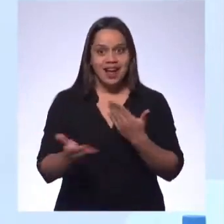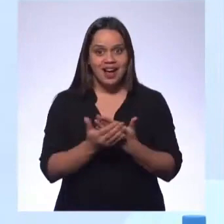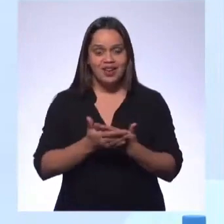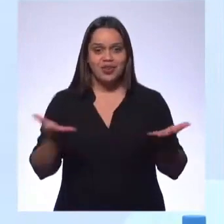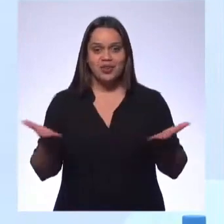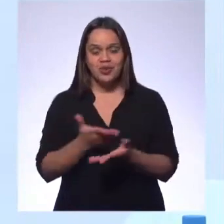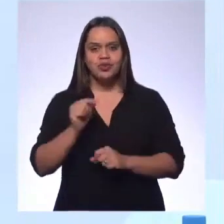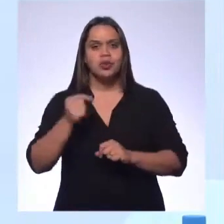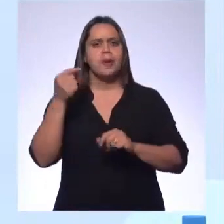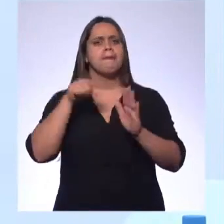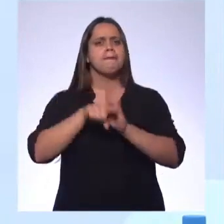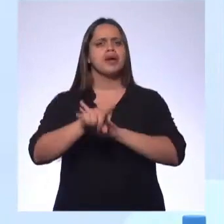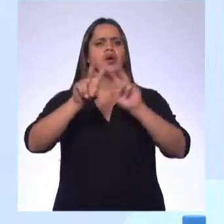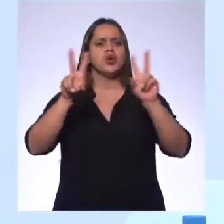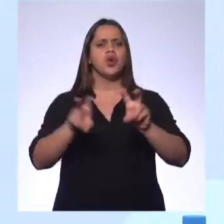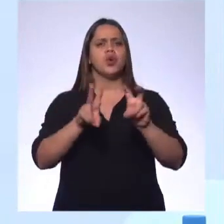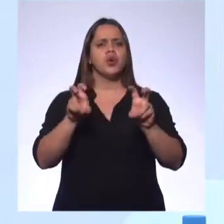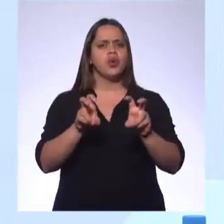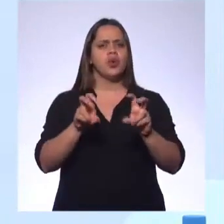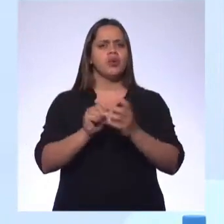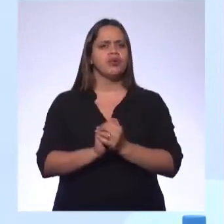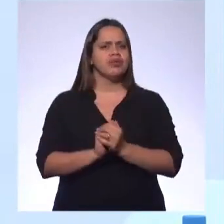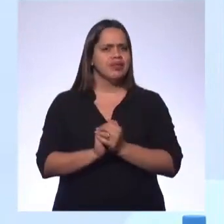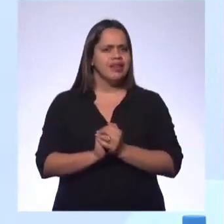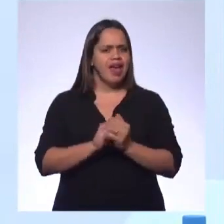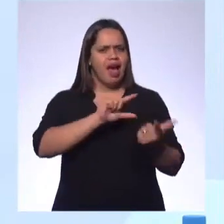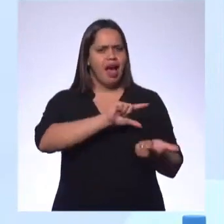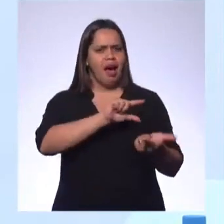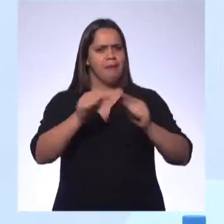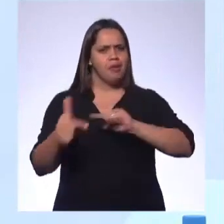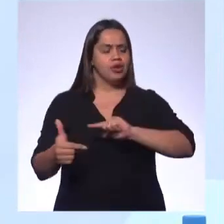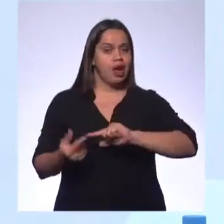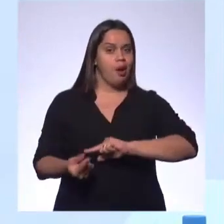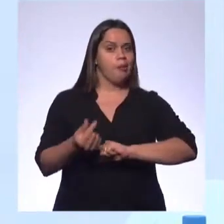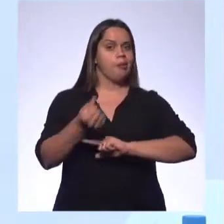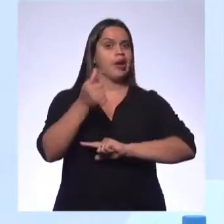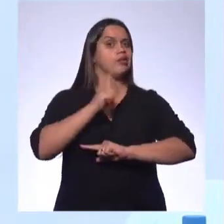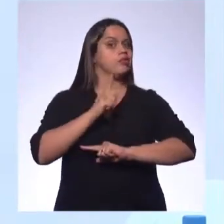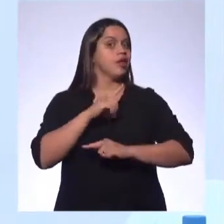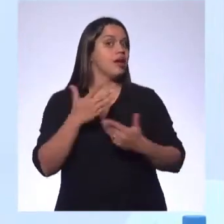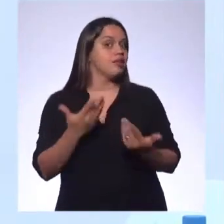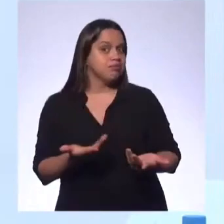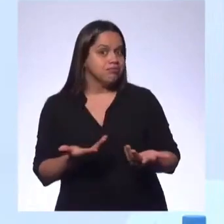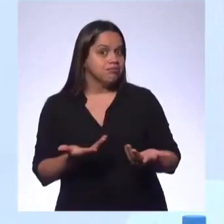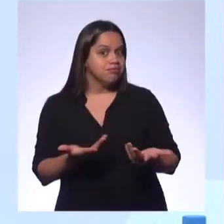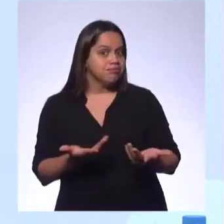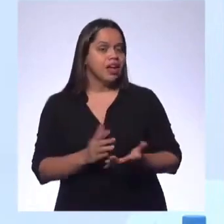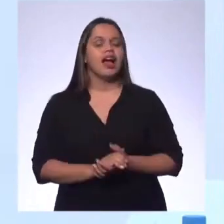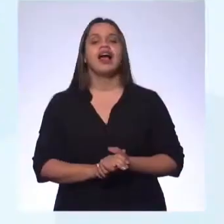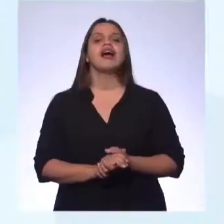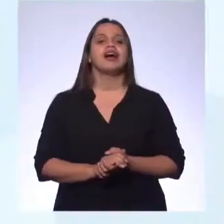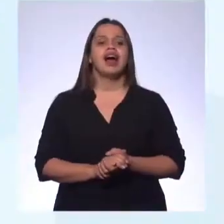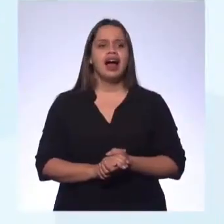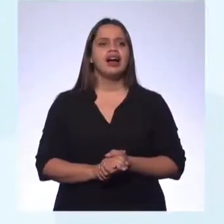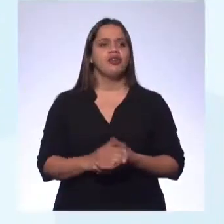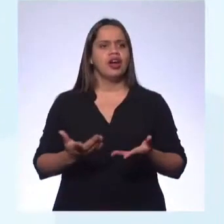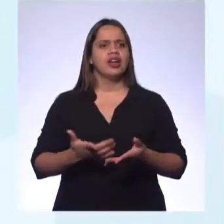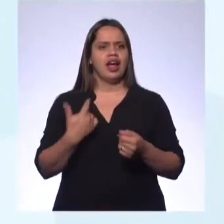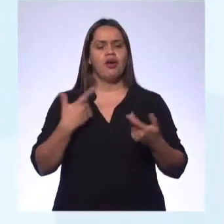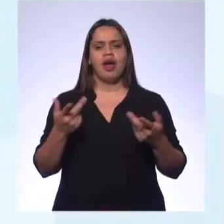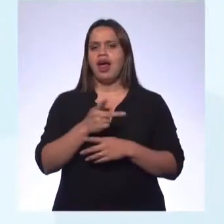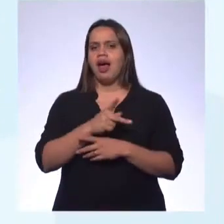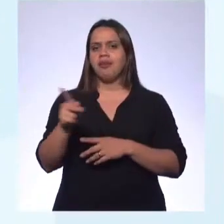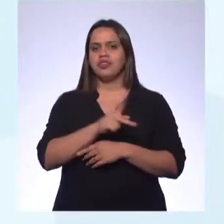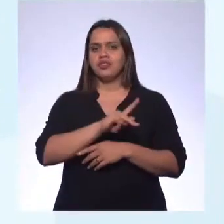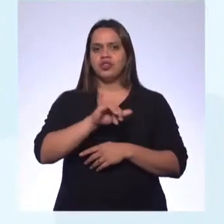é qual o preço da modernidade? Presta atenção na aula. Qual o preço da modernidade? A professora